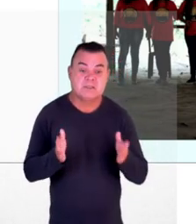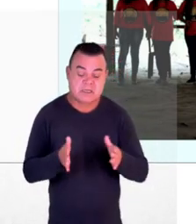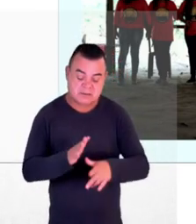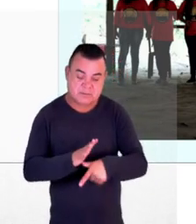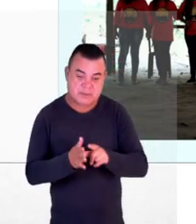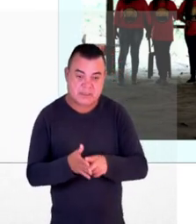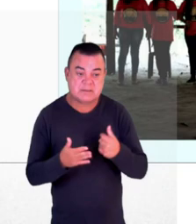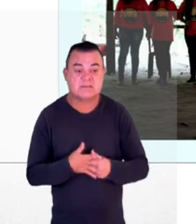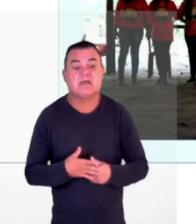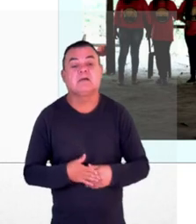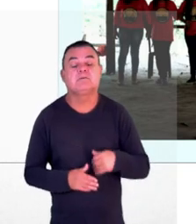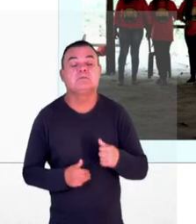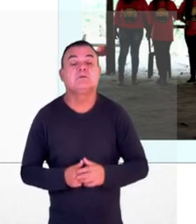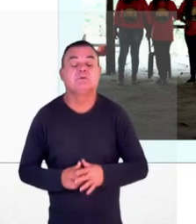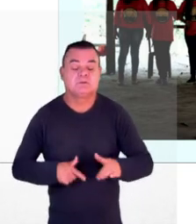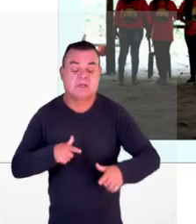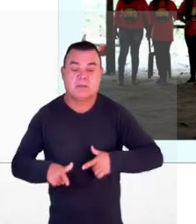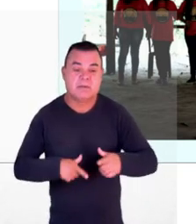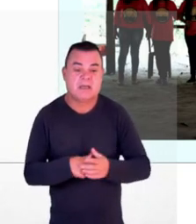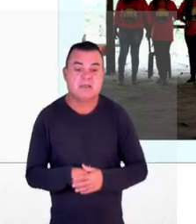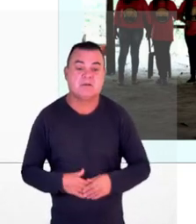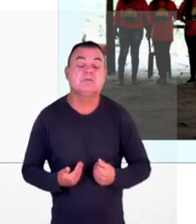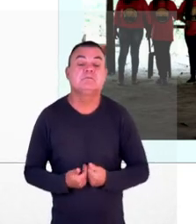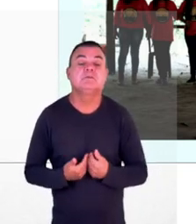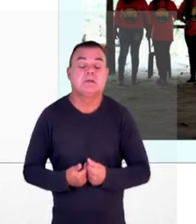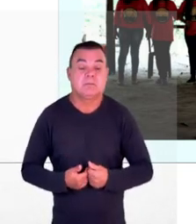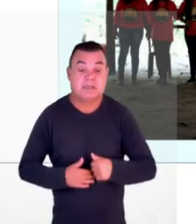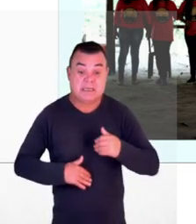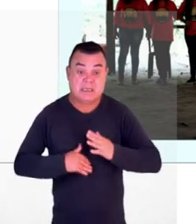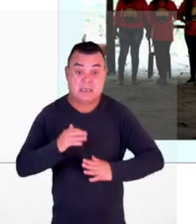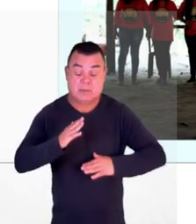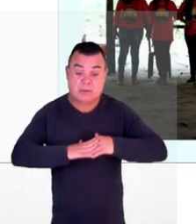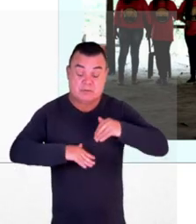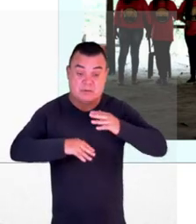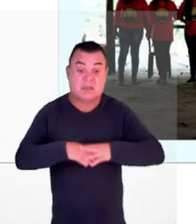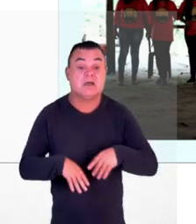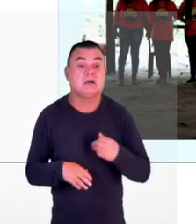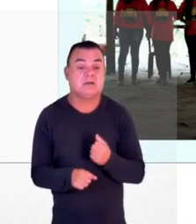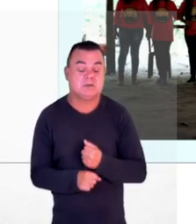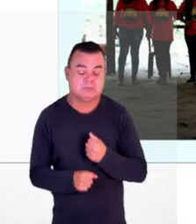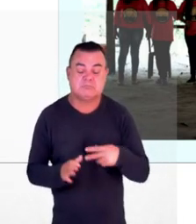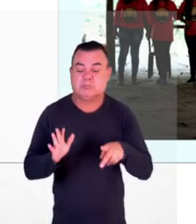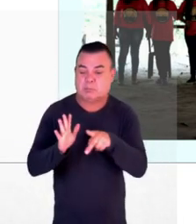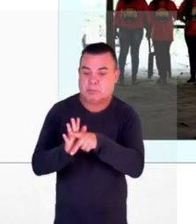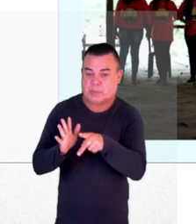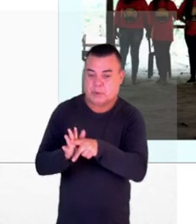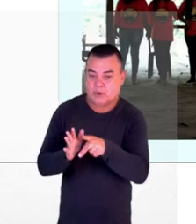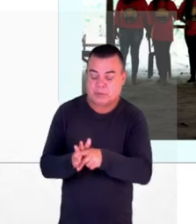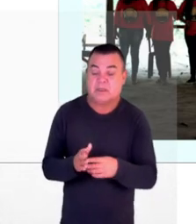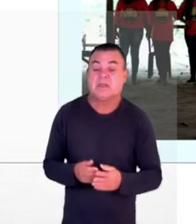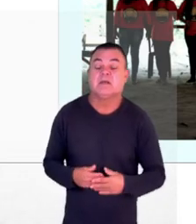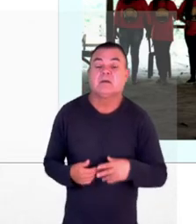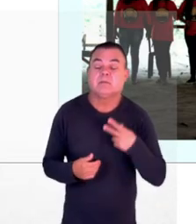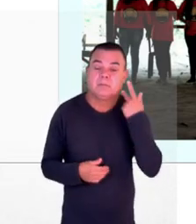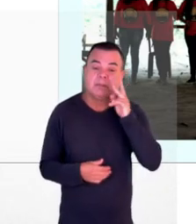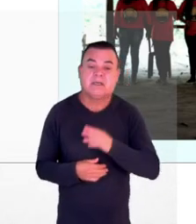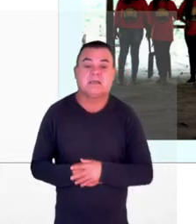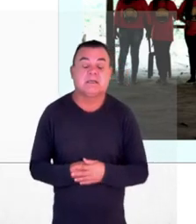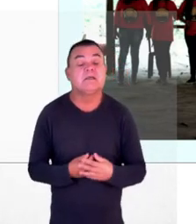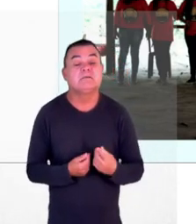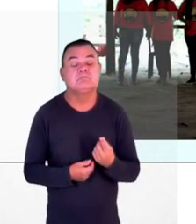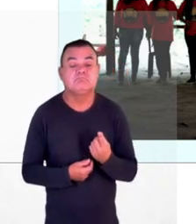voltadas à inclusão produtiva né ou seja produção eh própria e para geração de renda nas comunidades